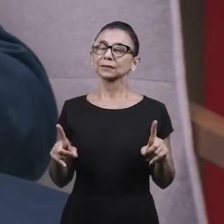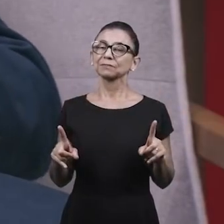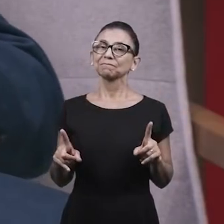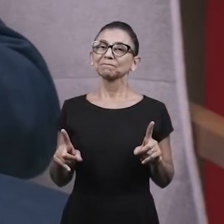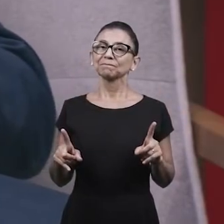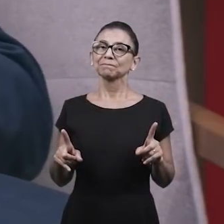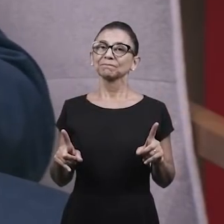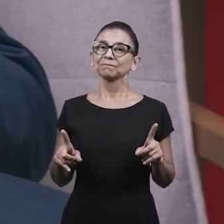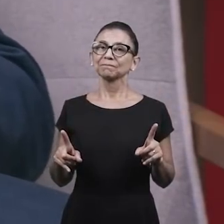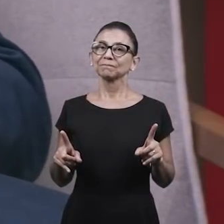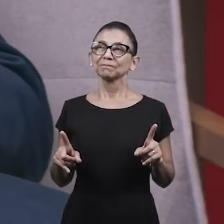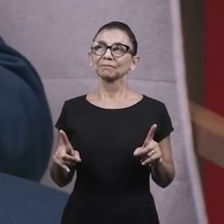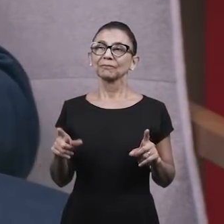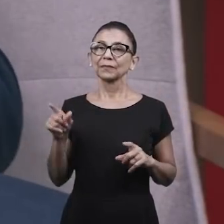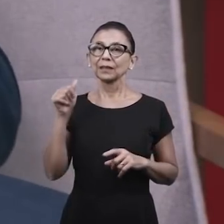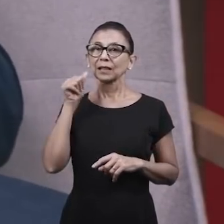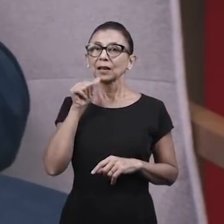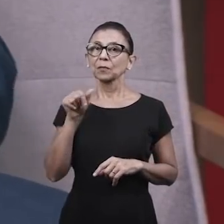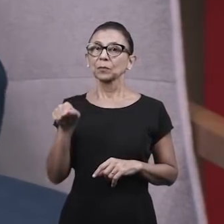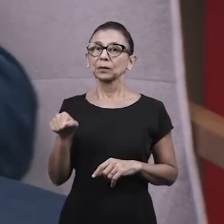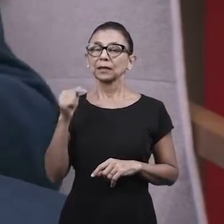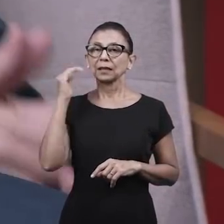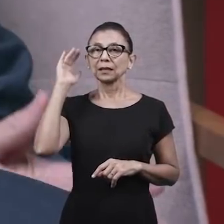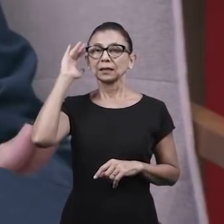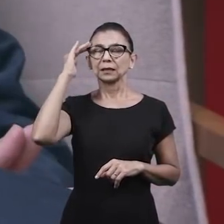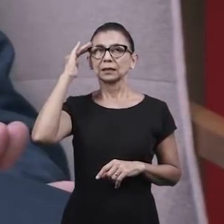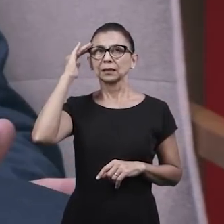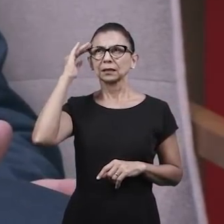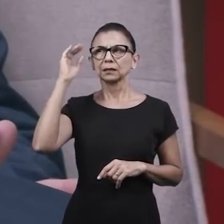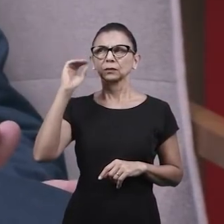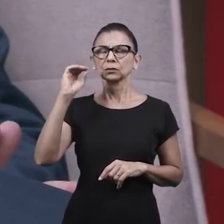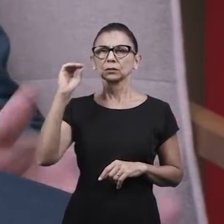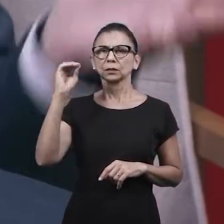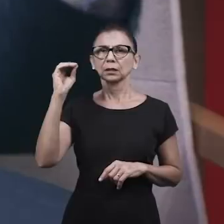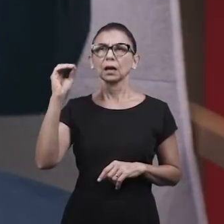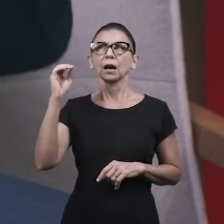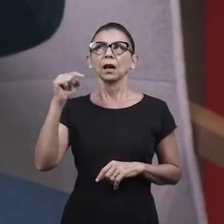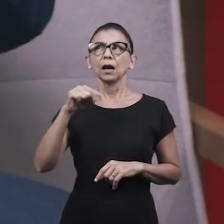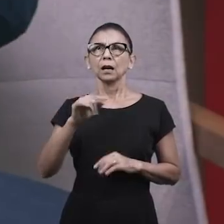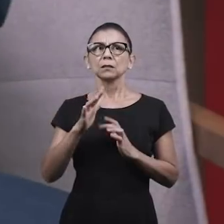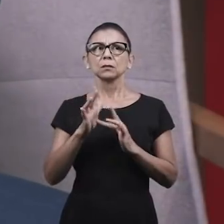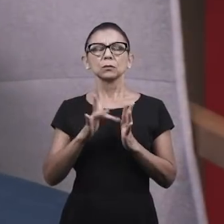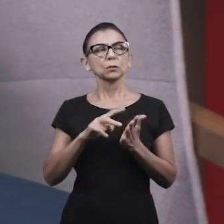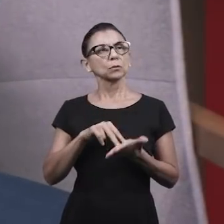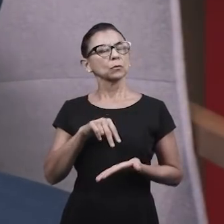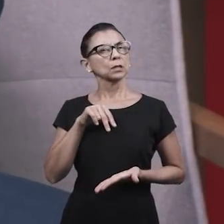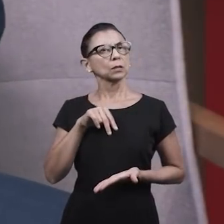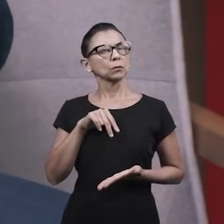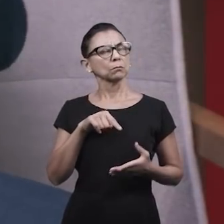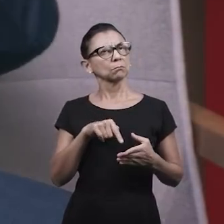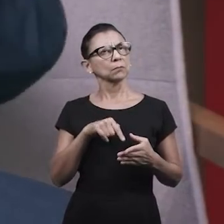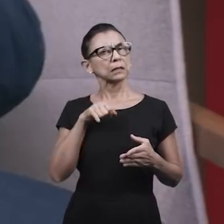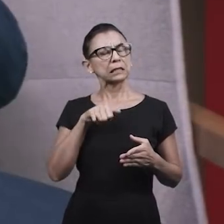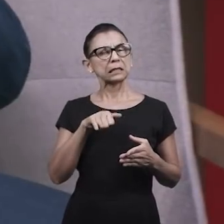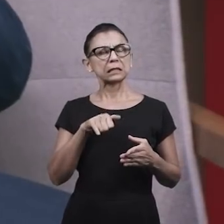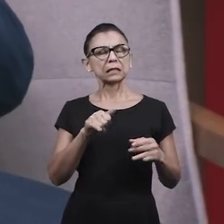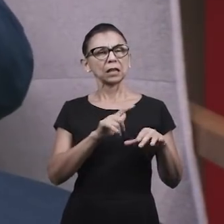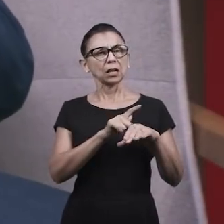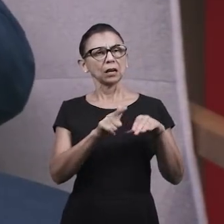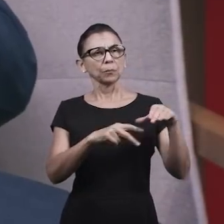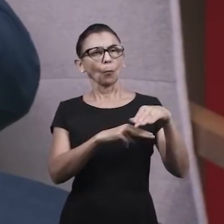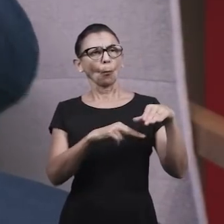fazendo uma pausa interessante, né? aqui. Porque ela conviveu praticamente 3 anos, né? Com Jesus. Exato. E ele agora começa a conversar com ela e ela não sabe